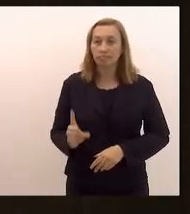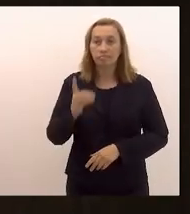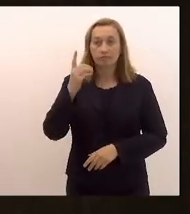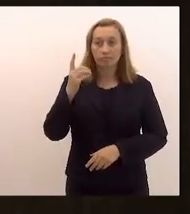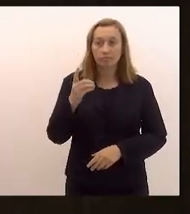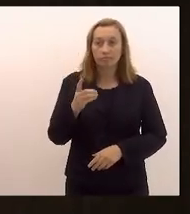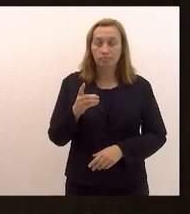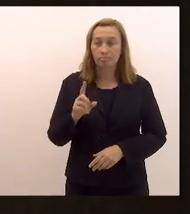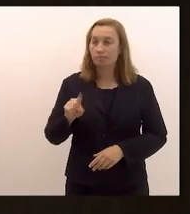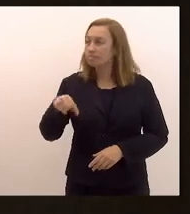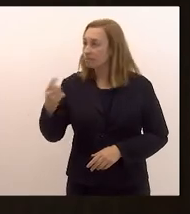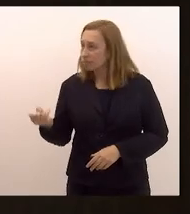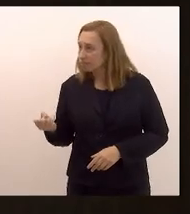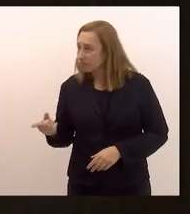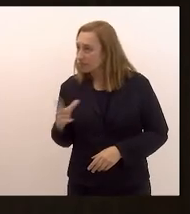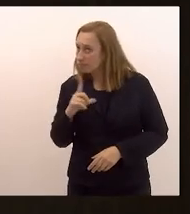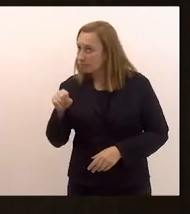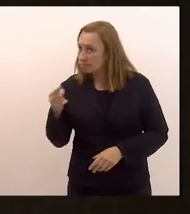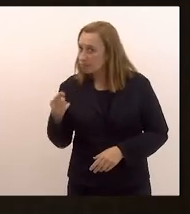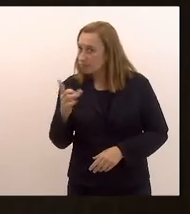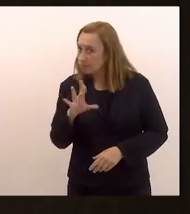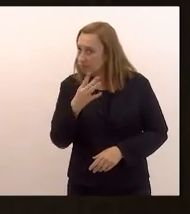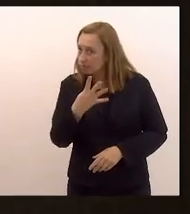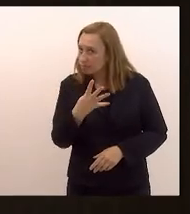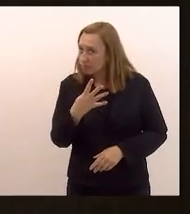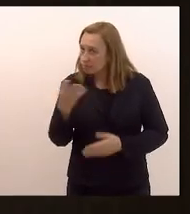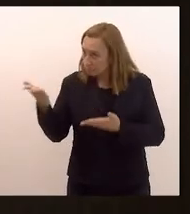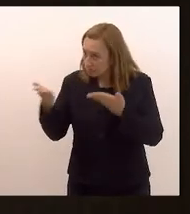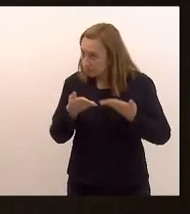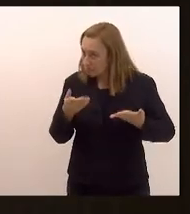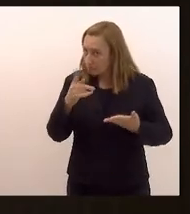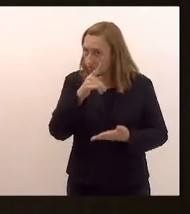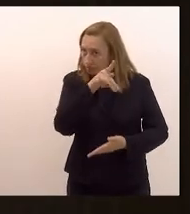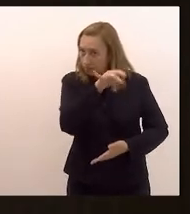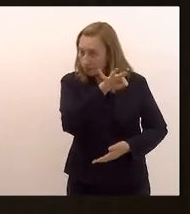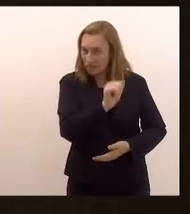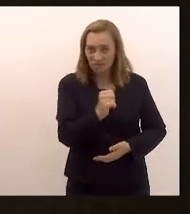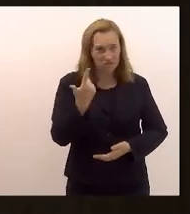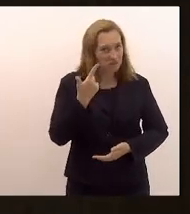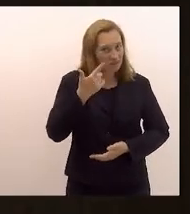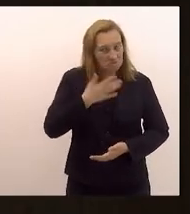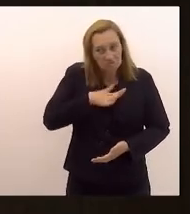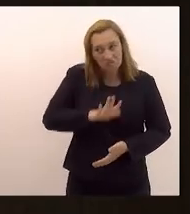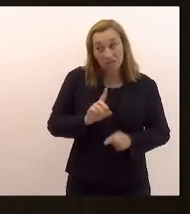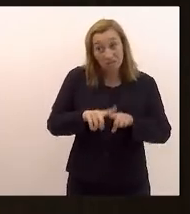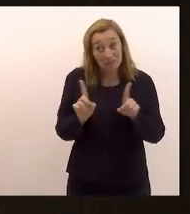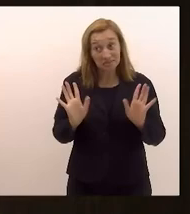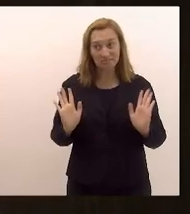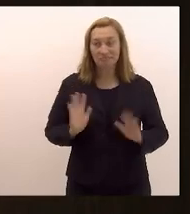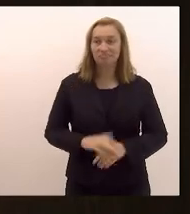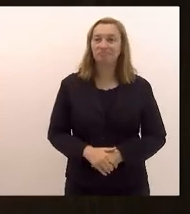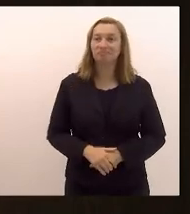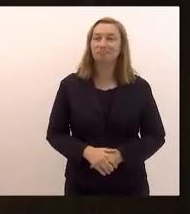tem algum outro Conselheiro acho que somos quatro por favor Kátia Eu sei que você não gosta muito mais